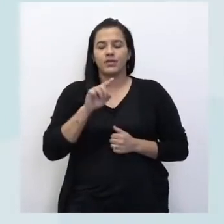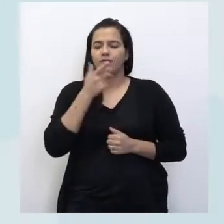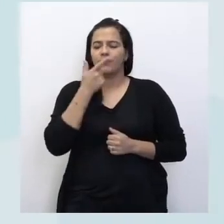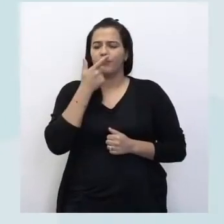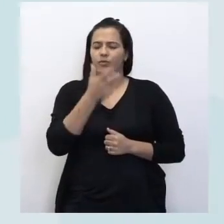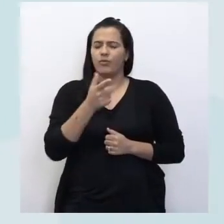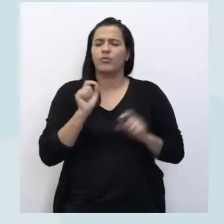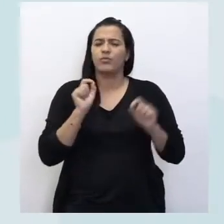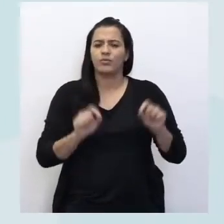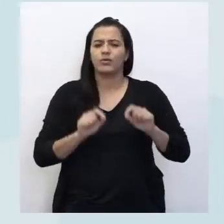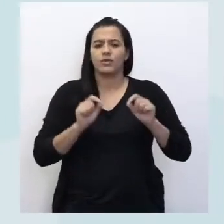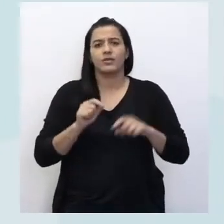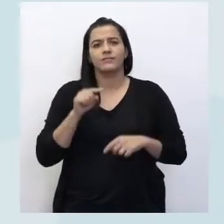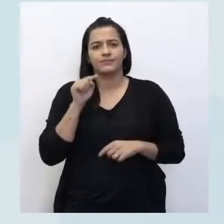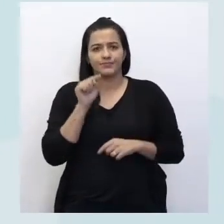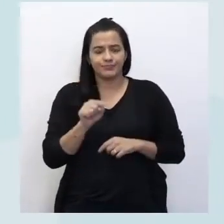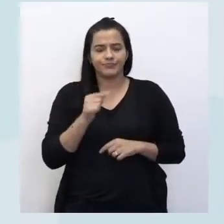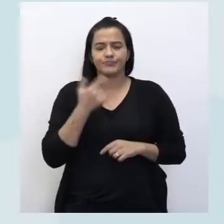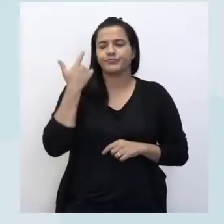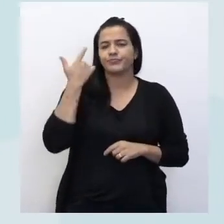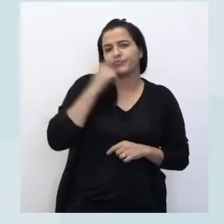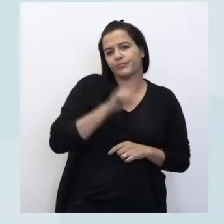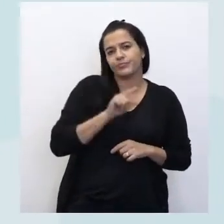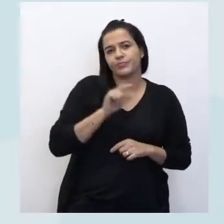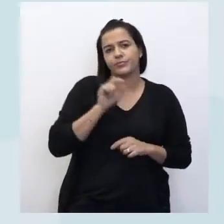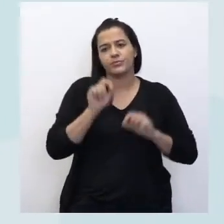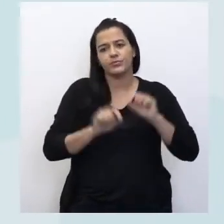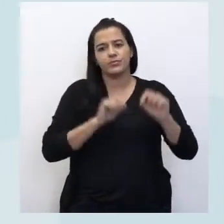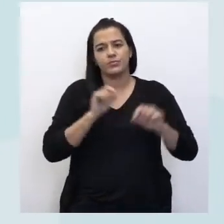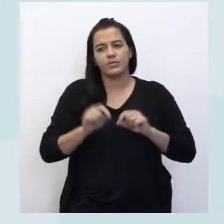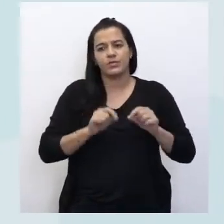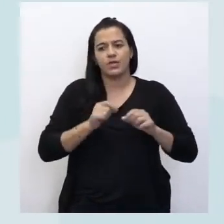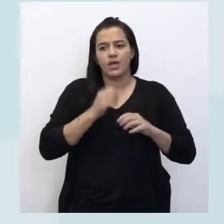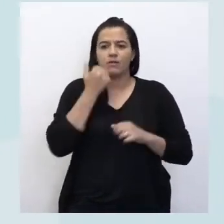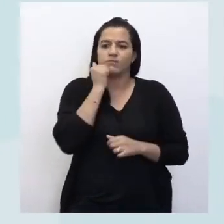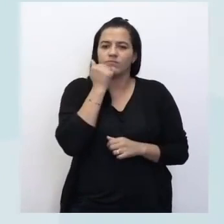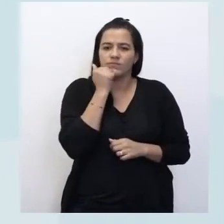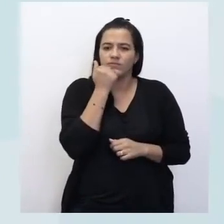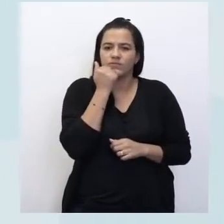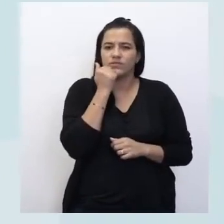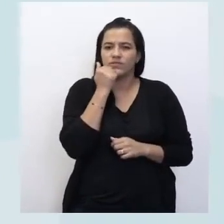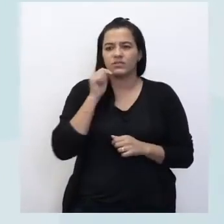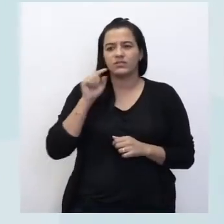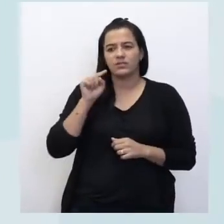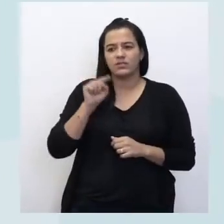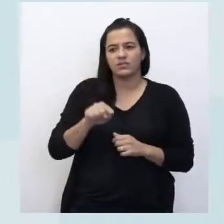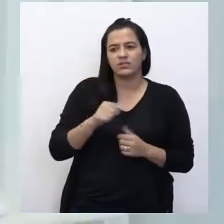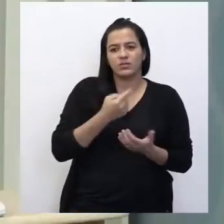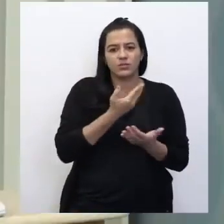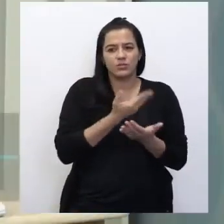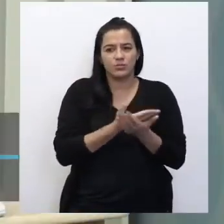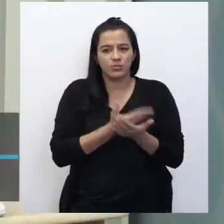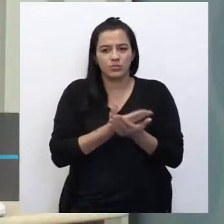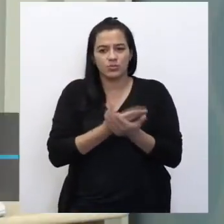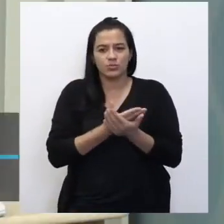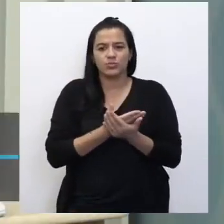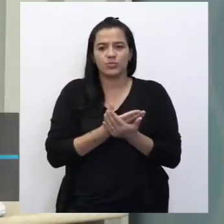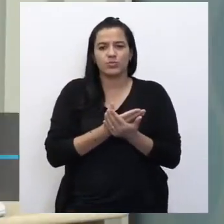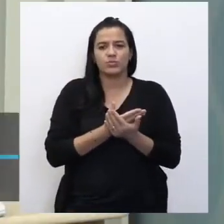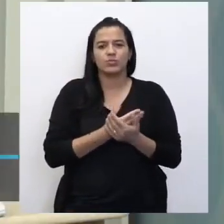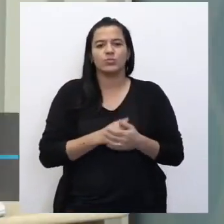que ele era capaz e que a ciência que ele estava fundando era capaz